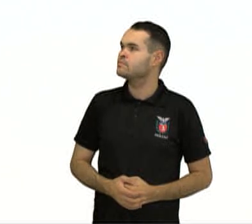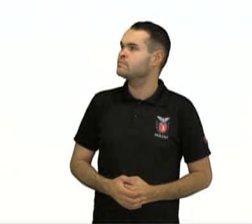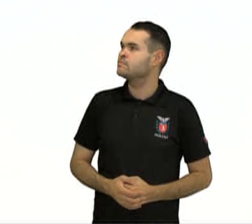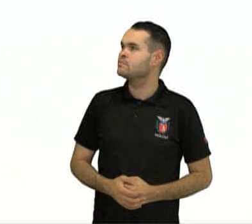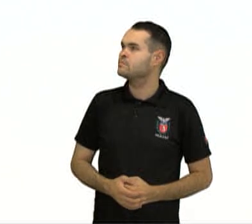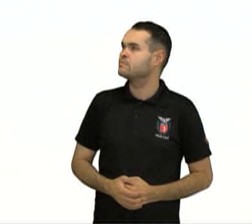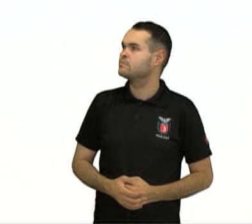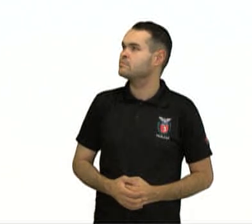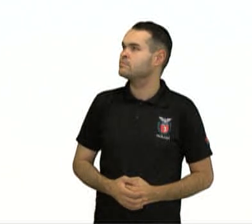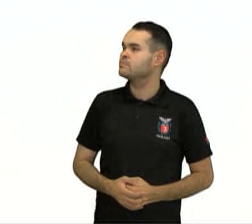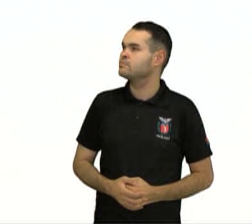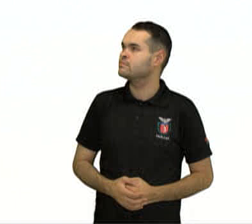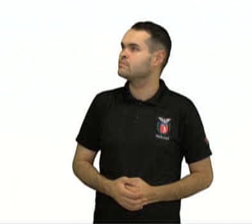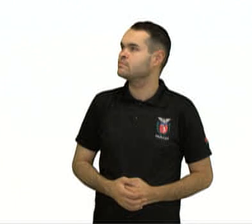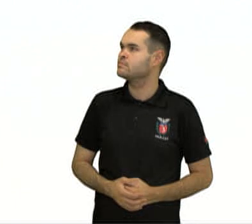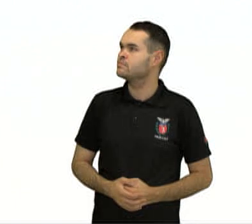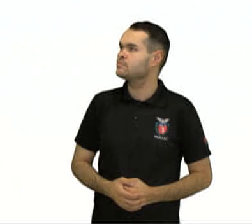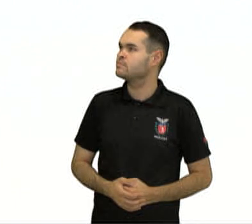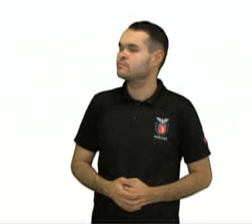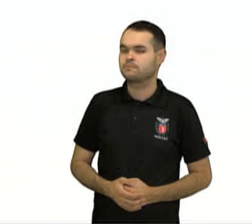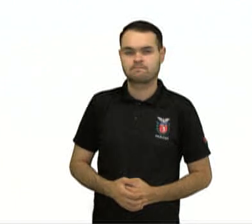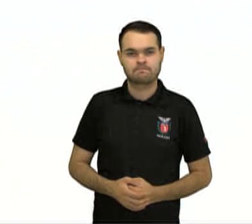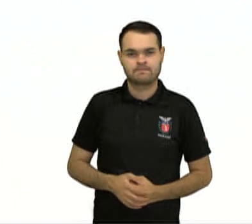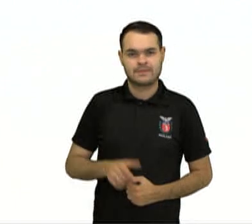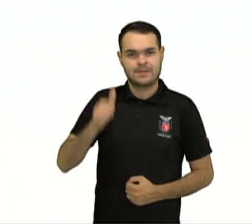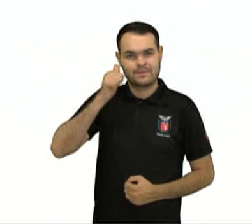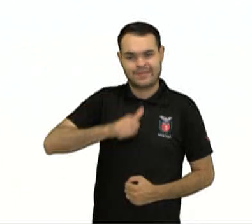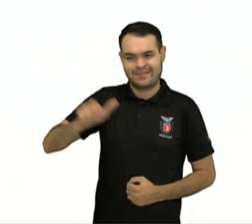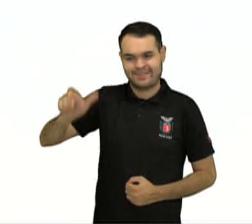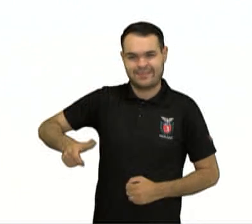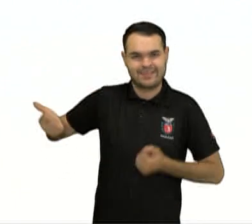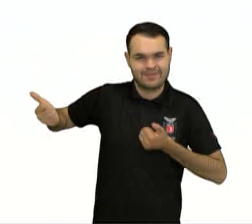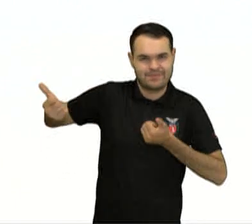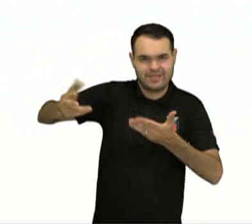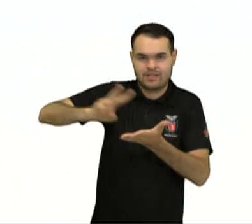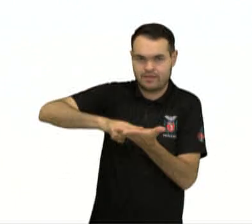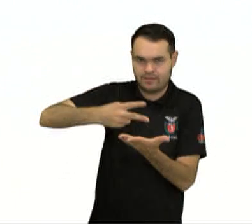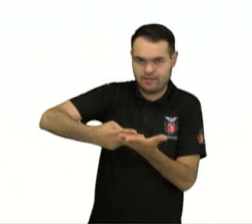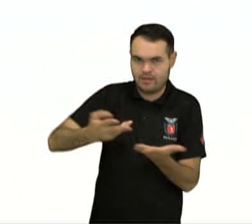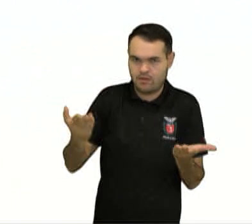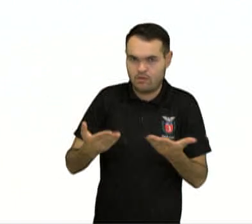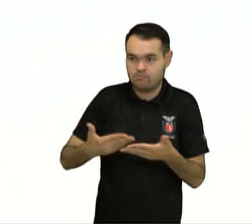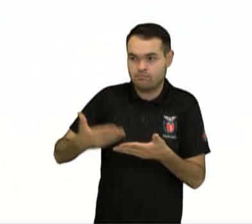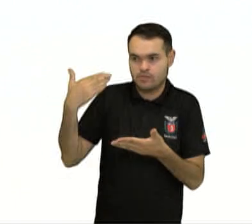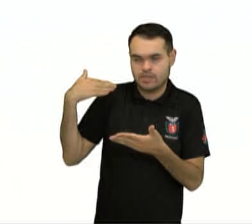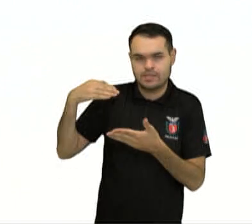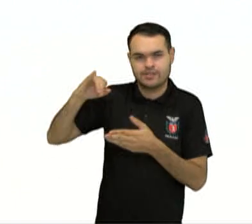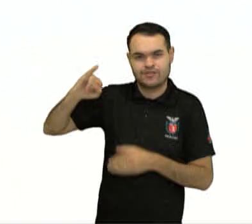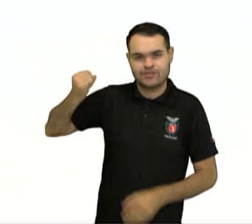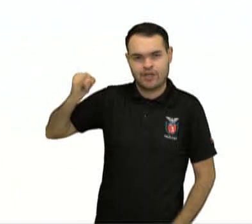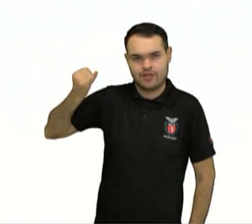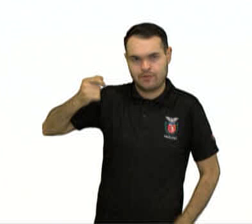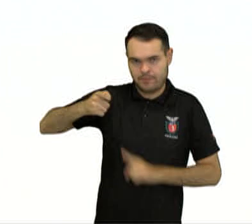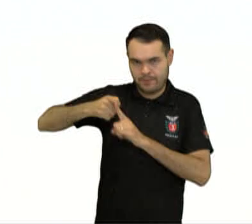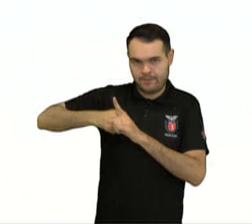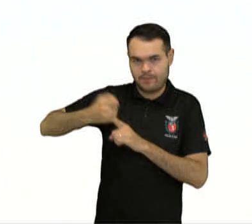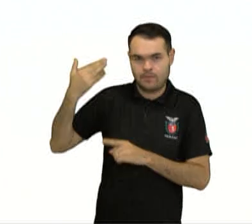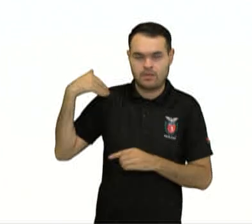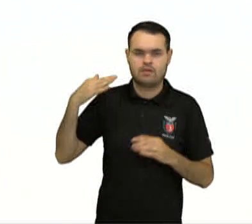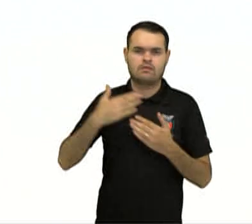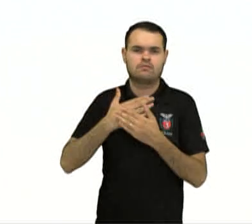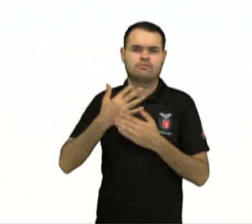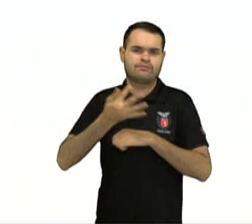and I took awesome photos. Ela fala exatamente assim, olha, no último janeiro, né? Janeiro passado, nas minhas férias, eu